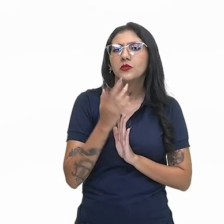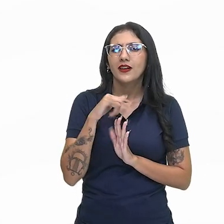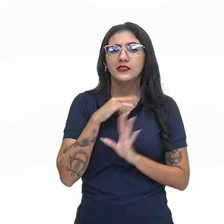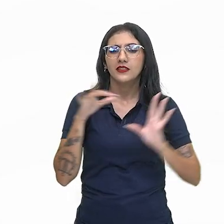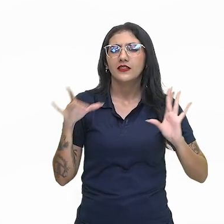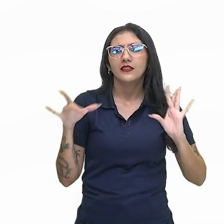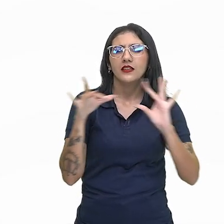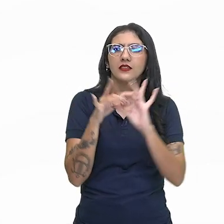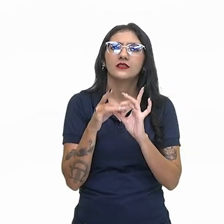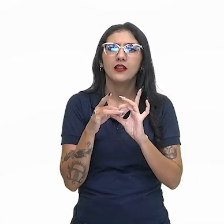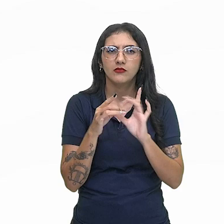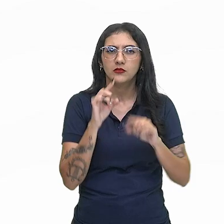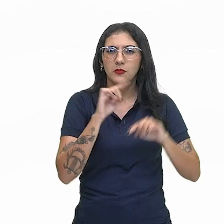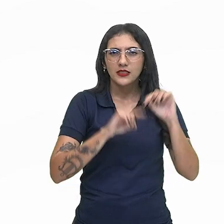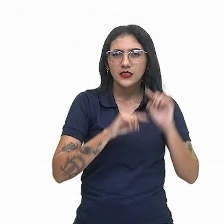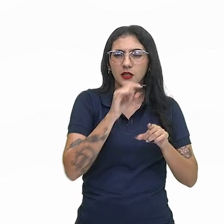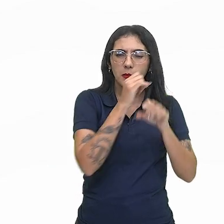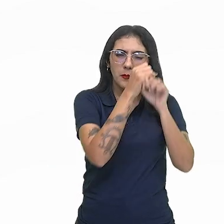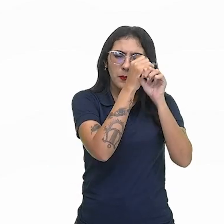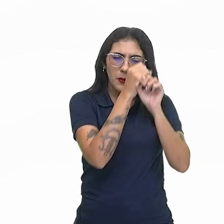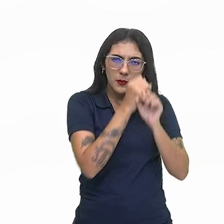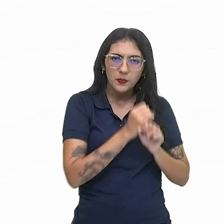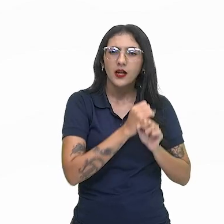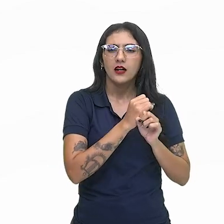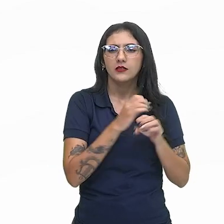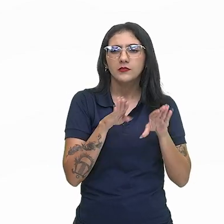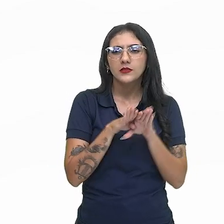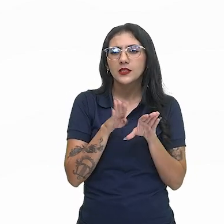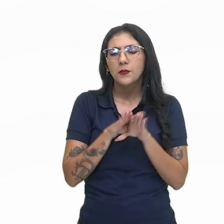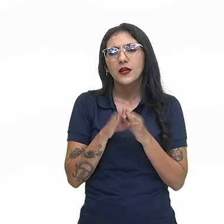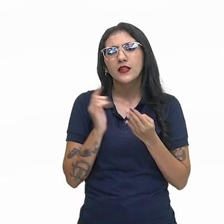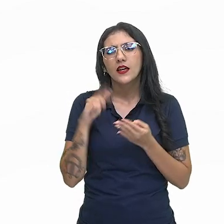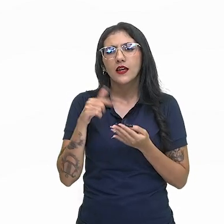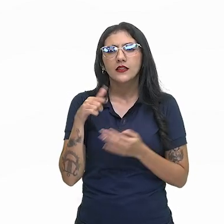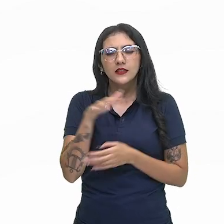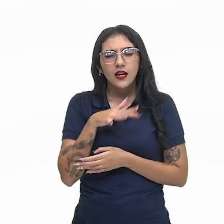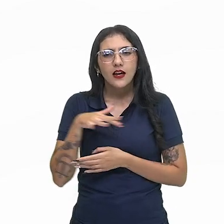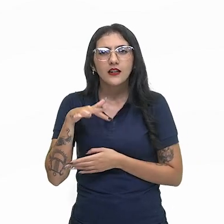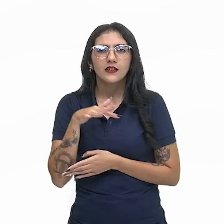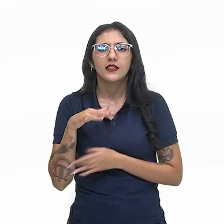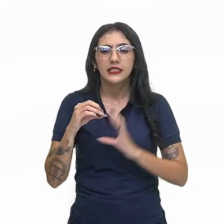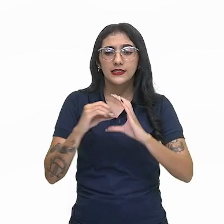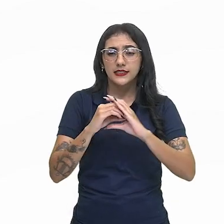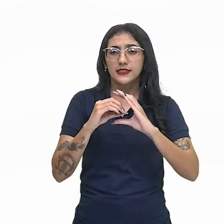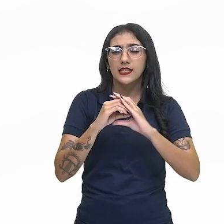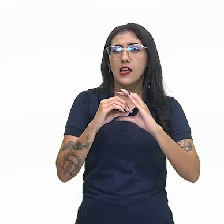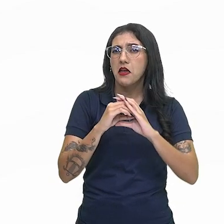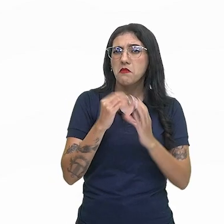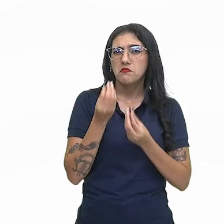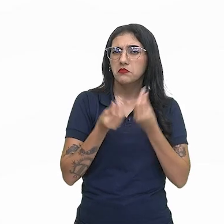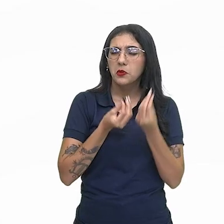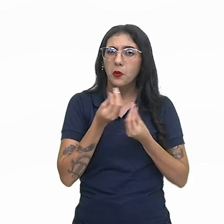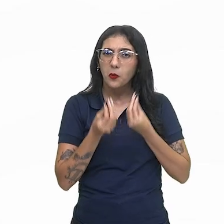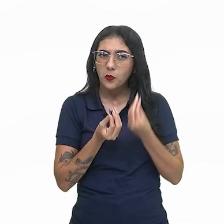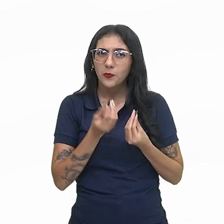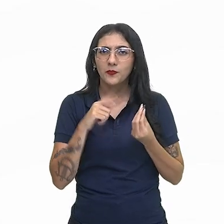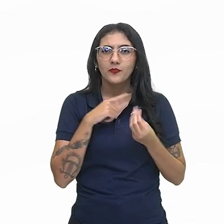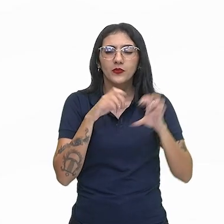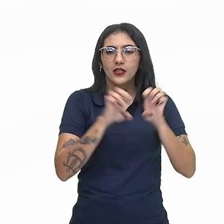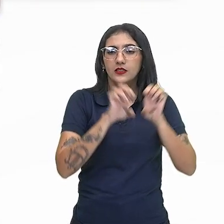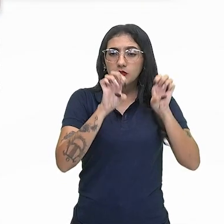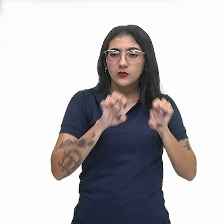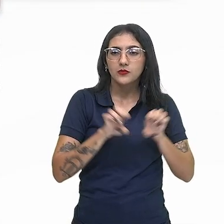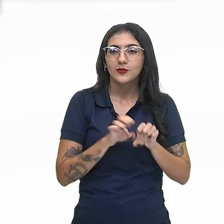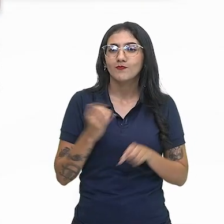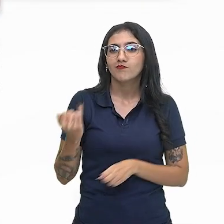do surgimento do microscópio e a descoberta desse mundo, né? A descoberta da célula, essa estrutura tão